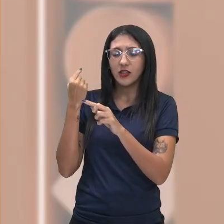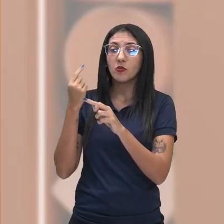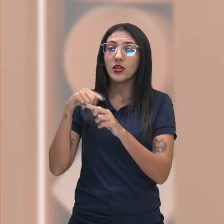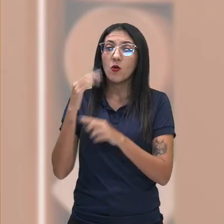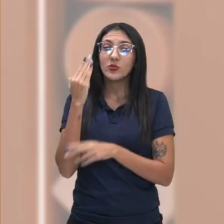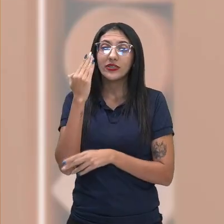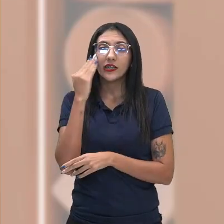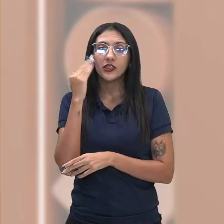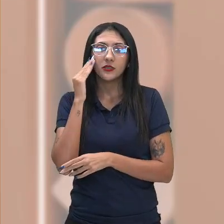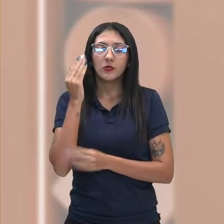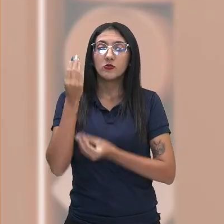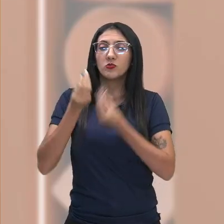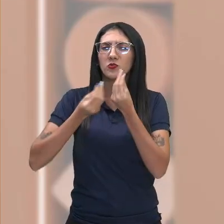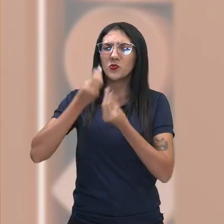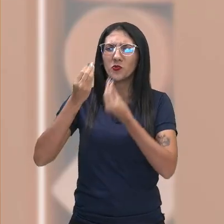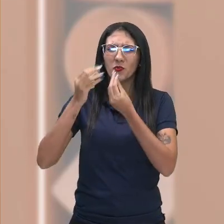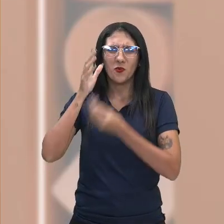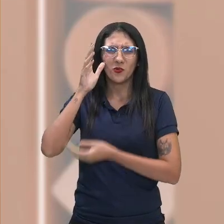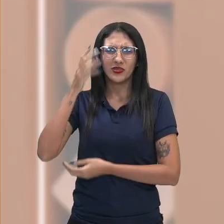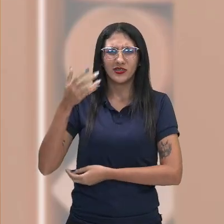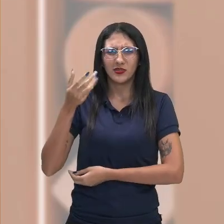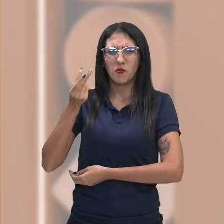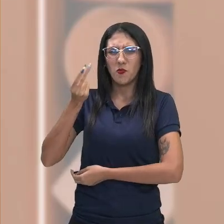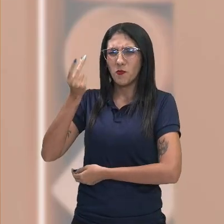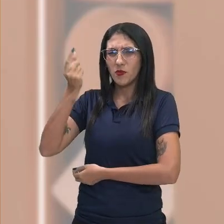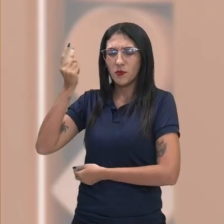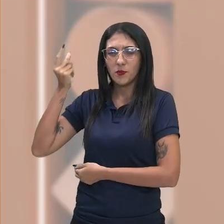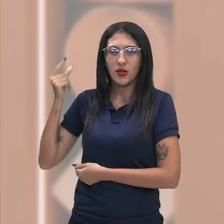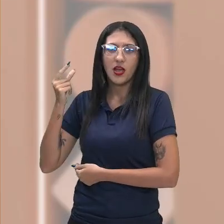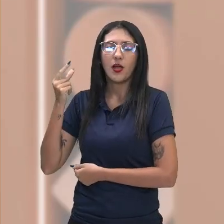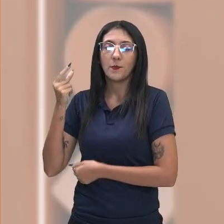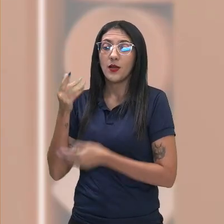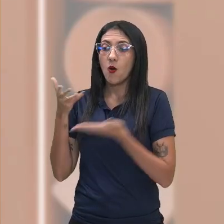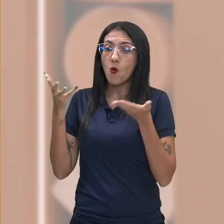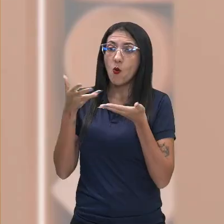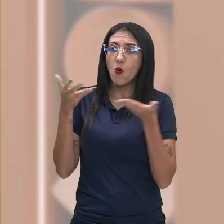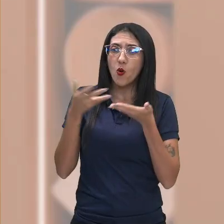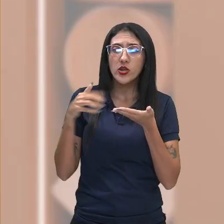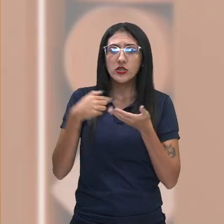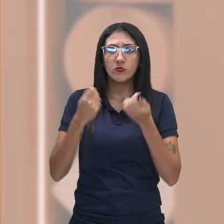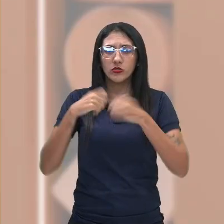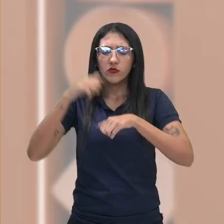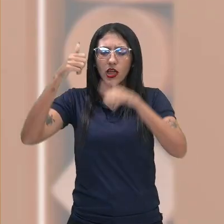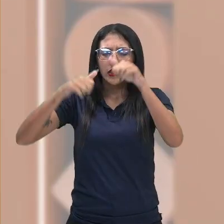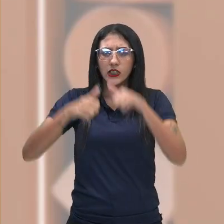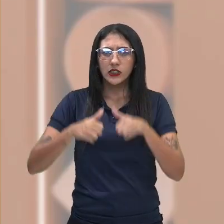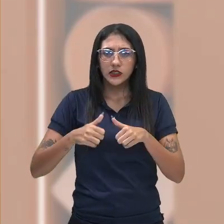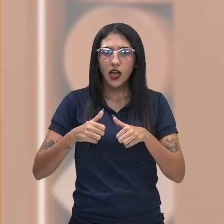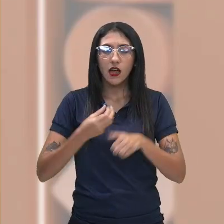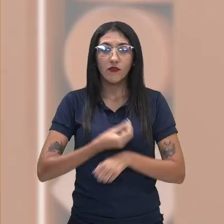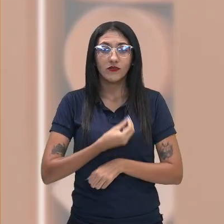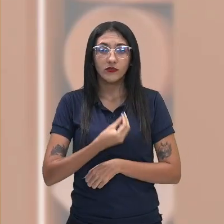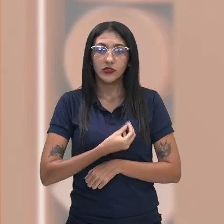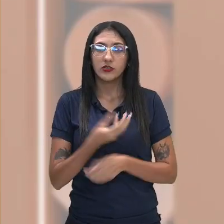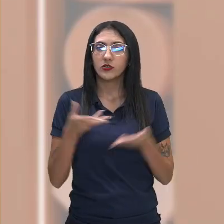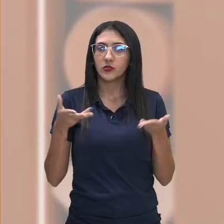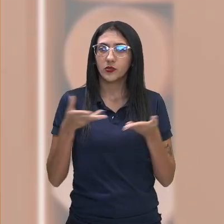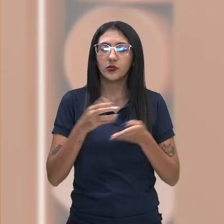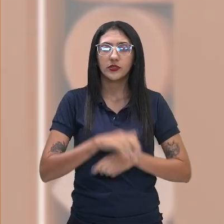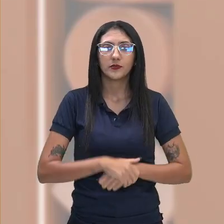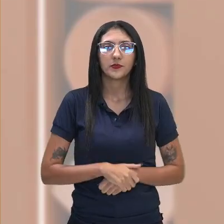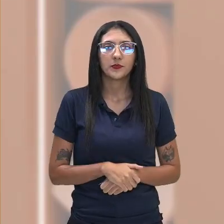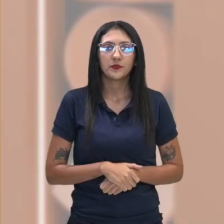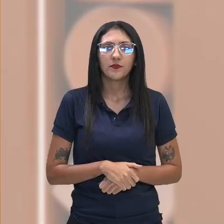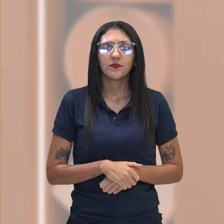tempo passado para, né, olhar o tempo presente. E essa questão